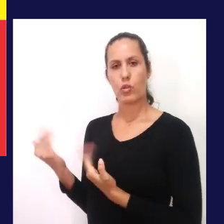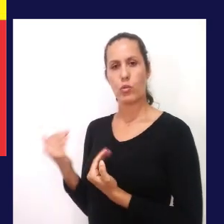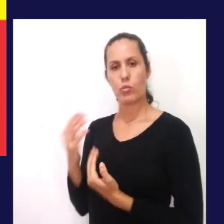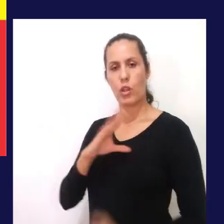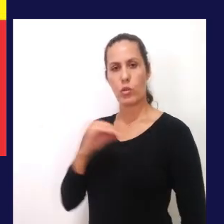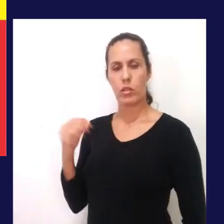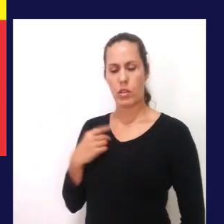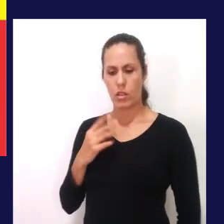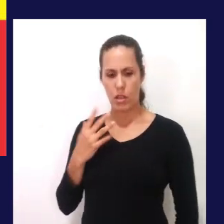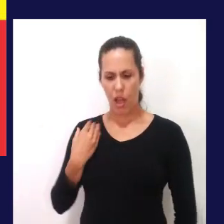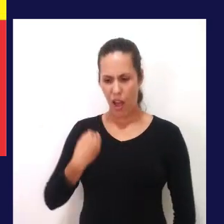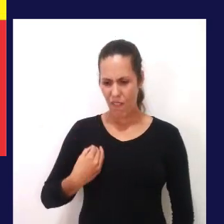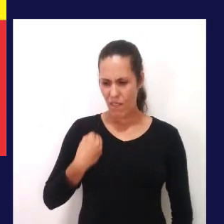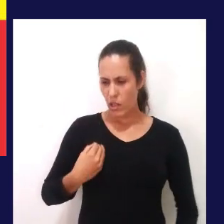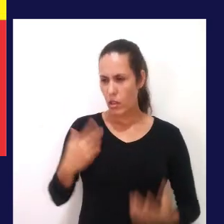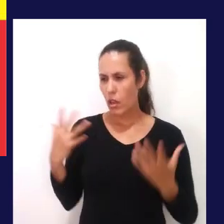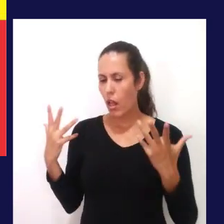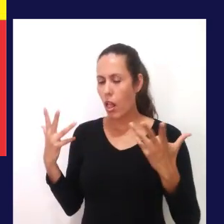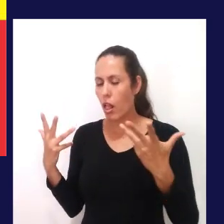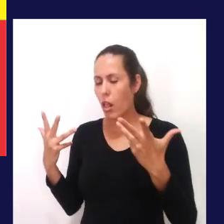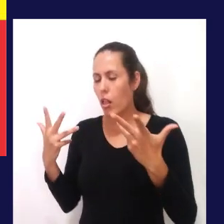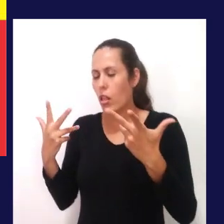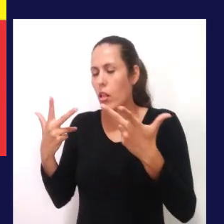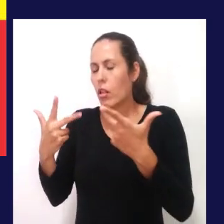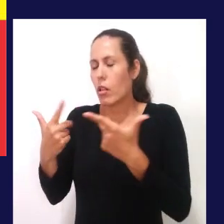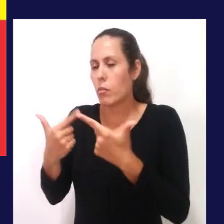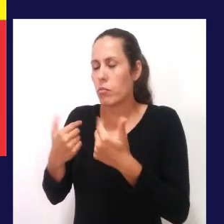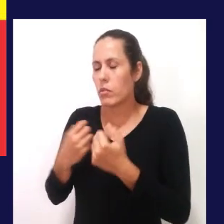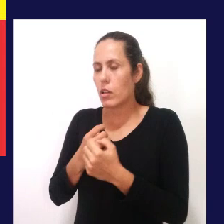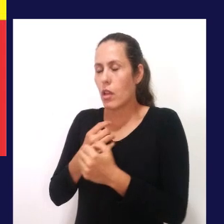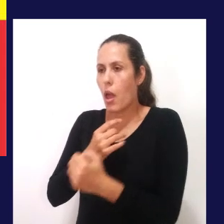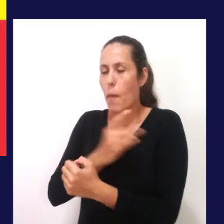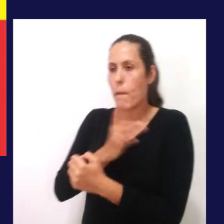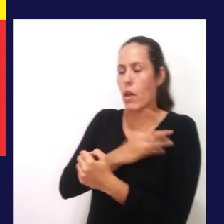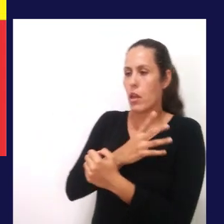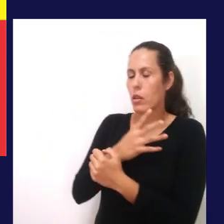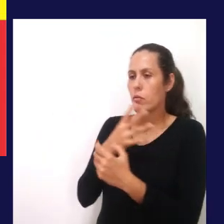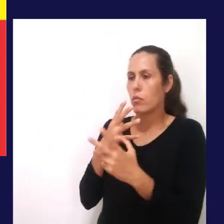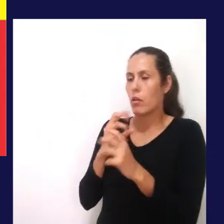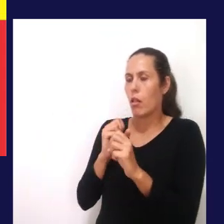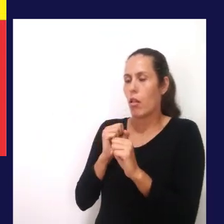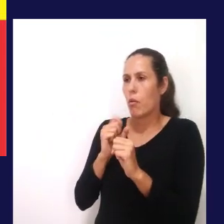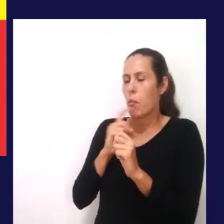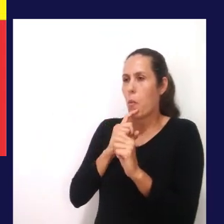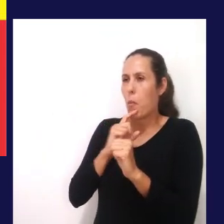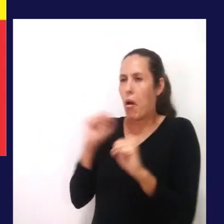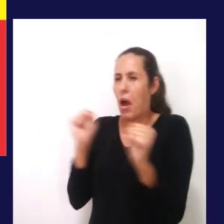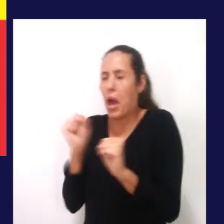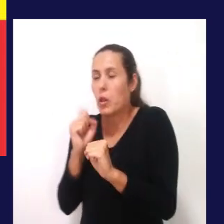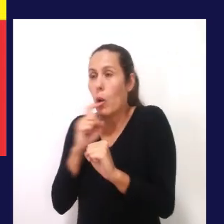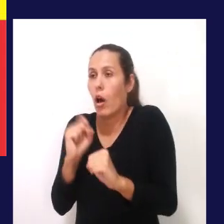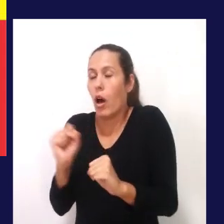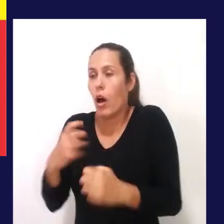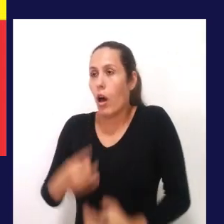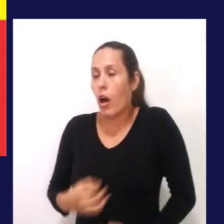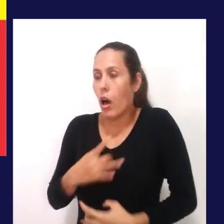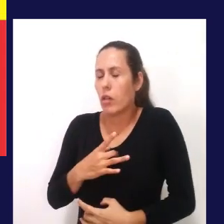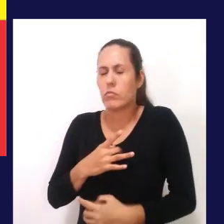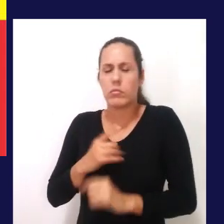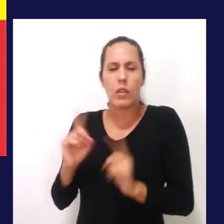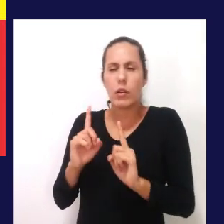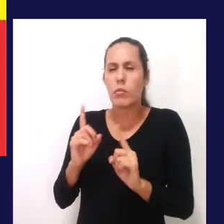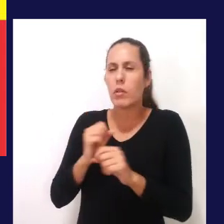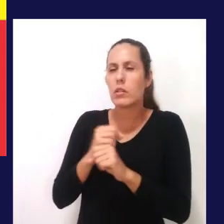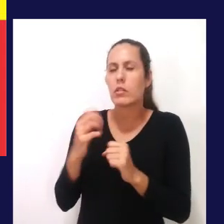que chega a dar medo. Não medo que paralisa e gela, estátua súbita, mas